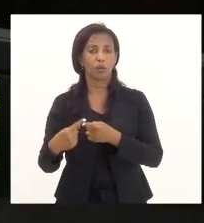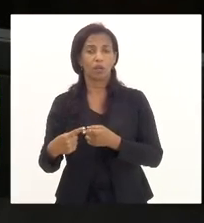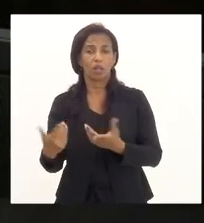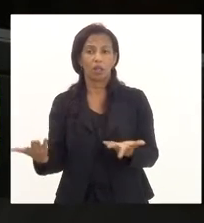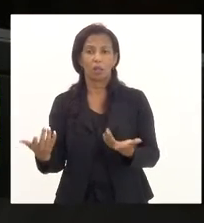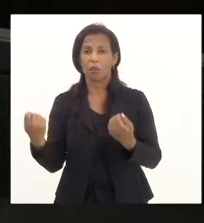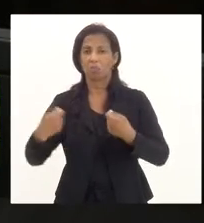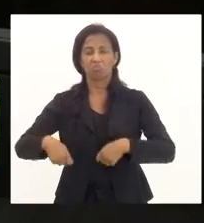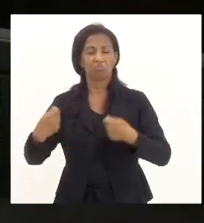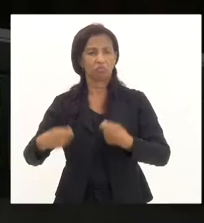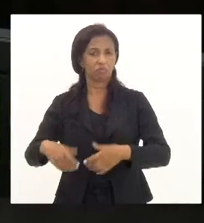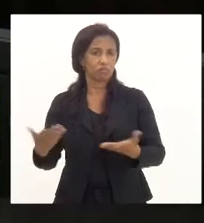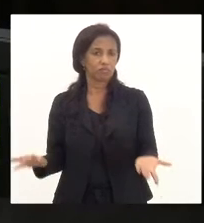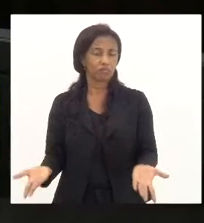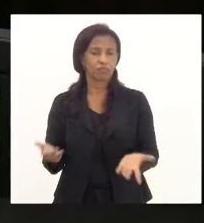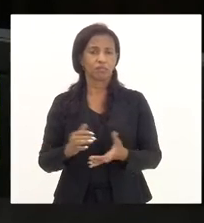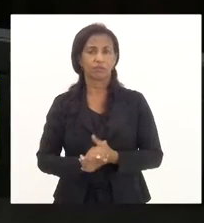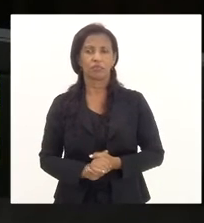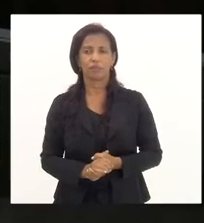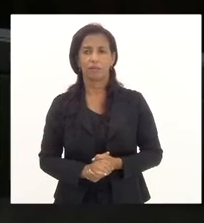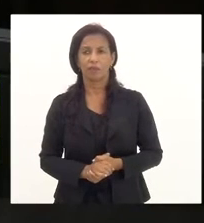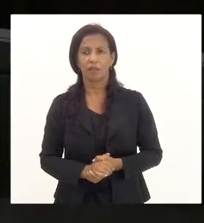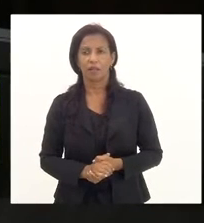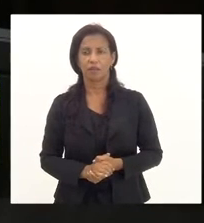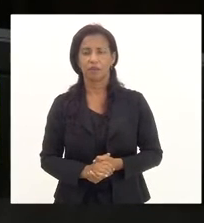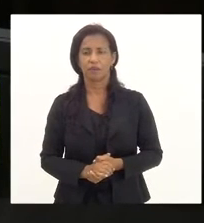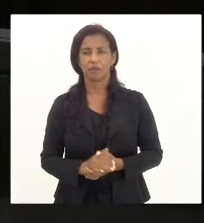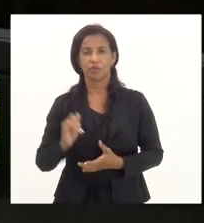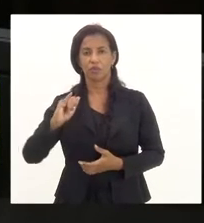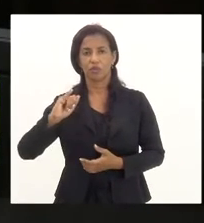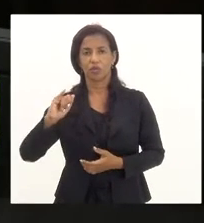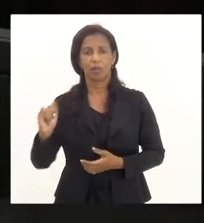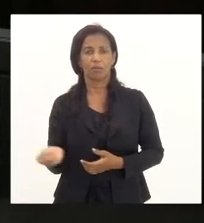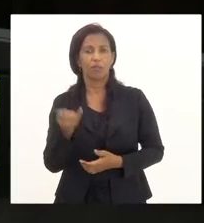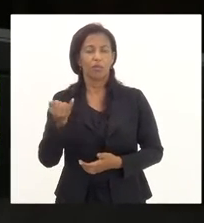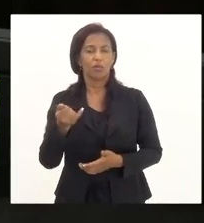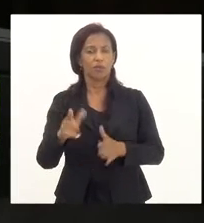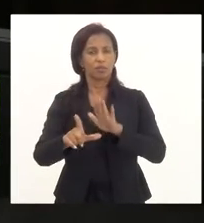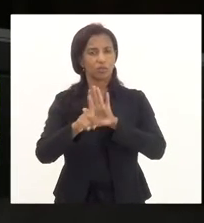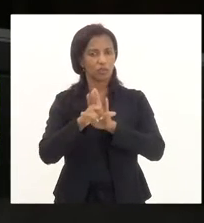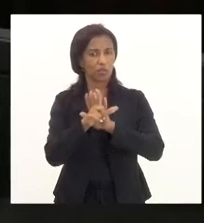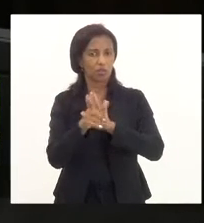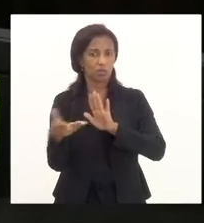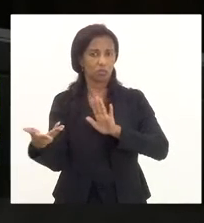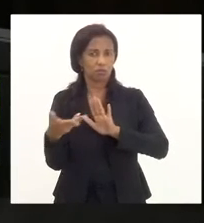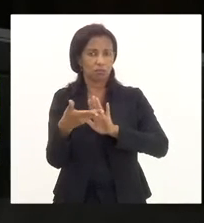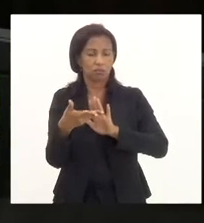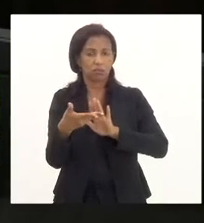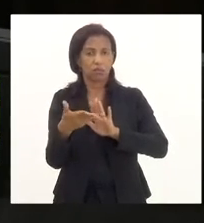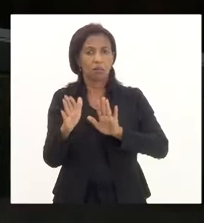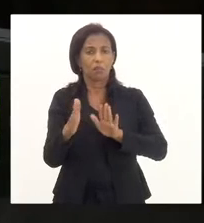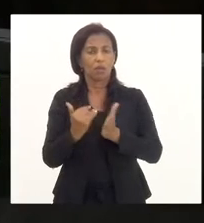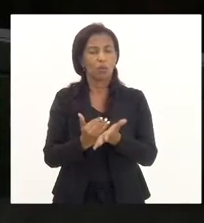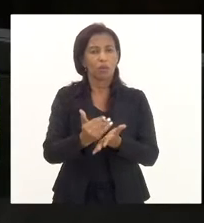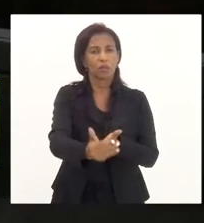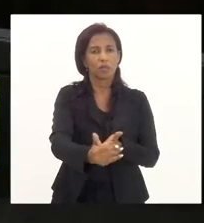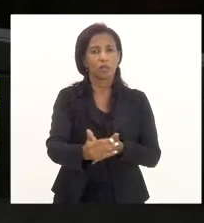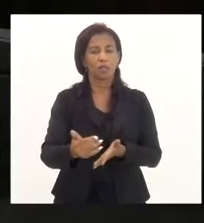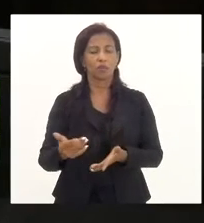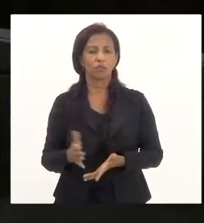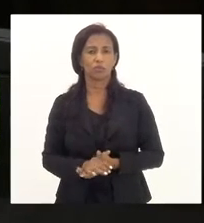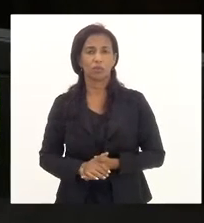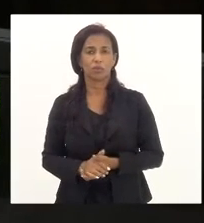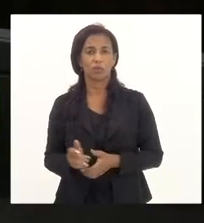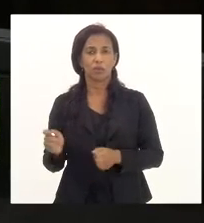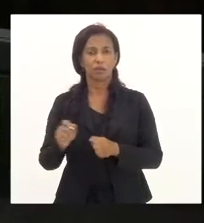necessidade de aprovação de legislação com relação a isso nós como começaremos a